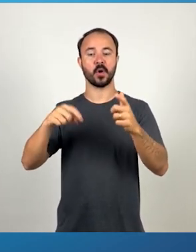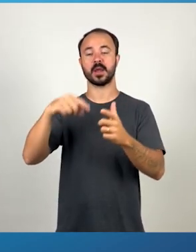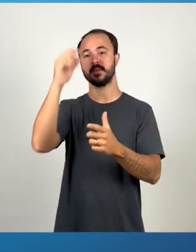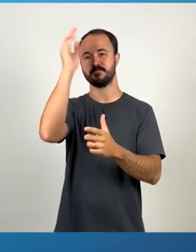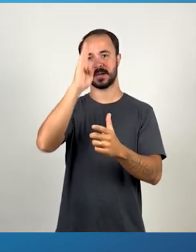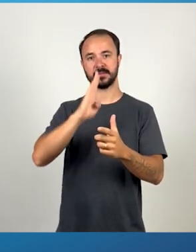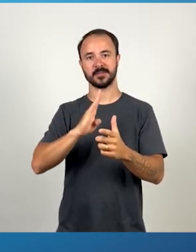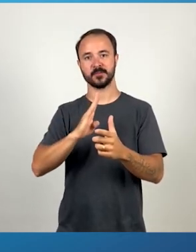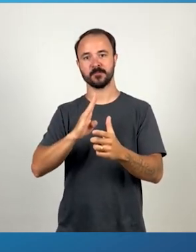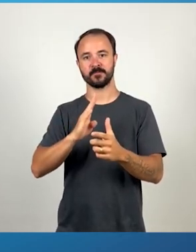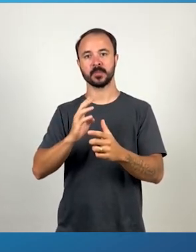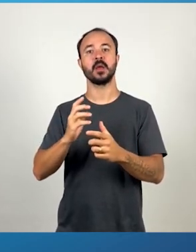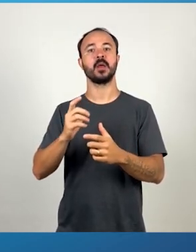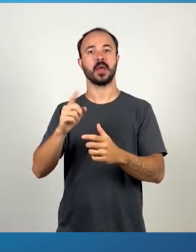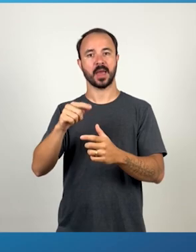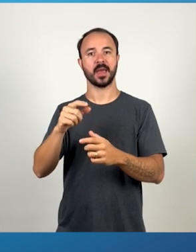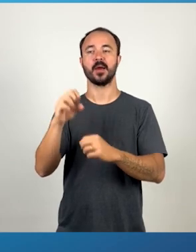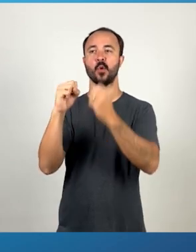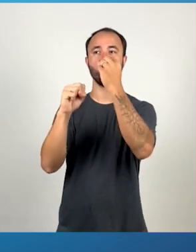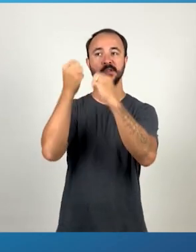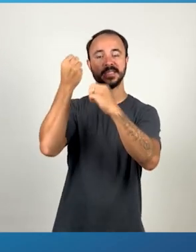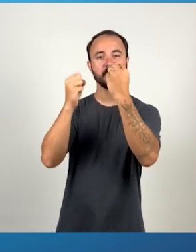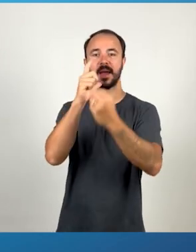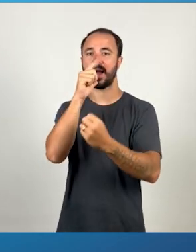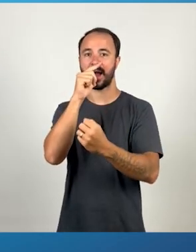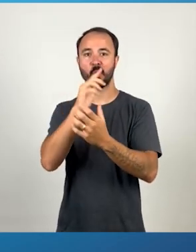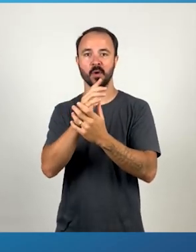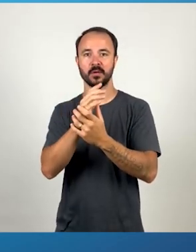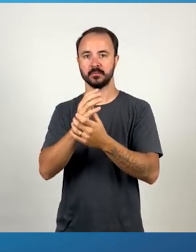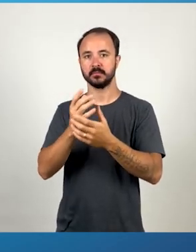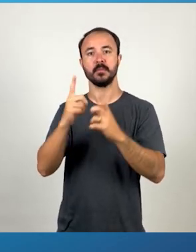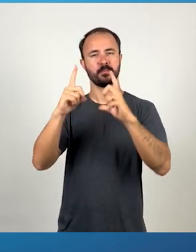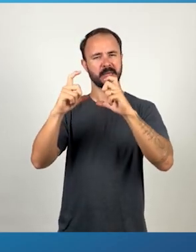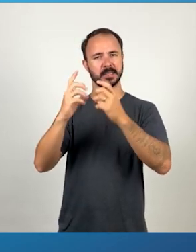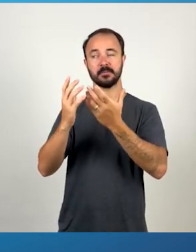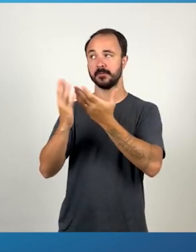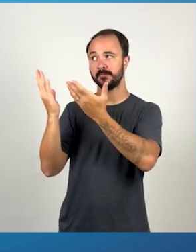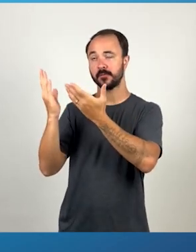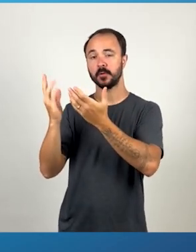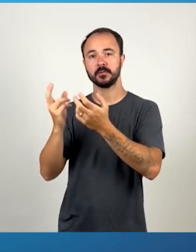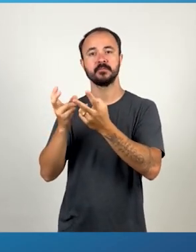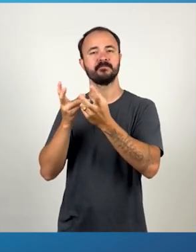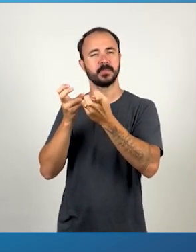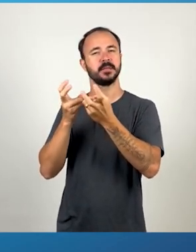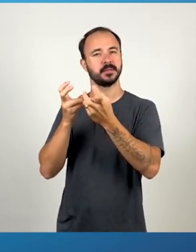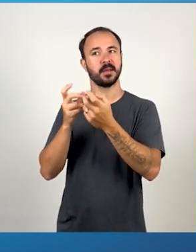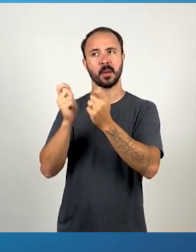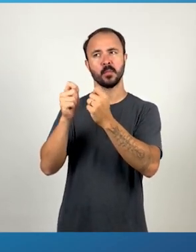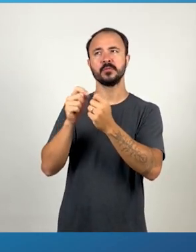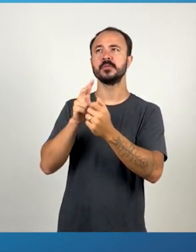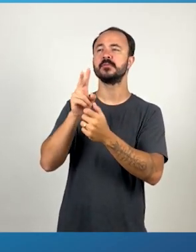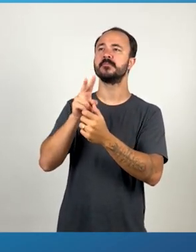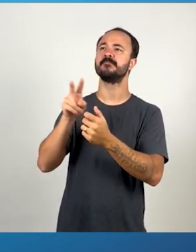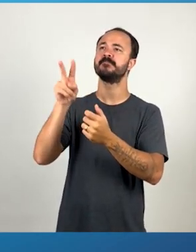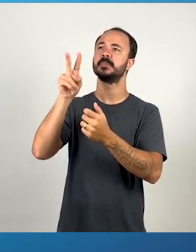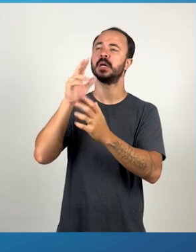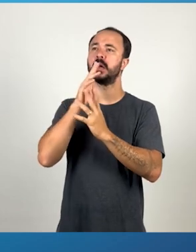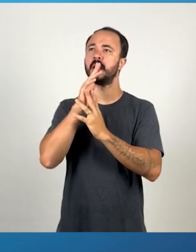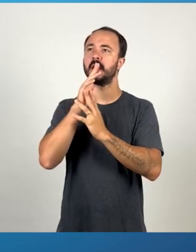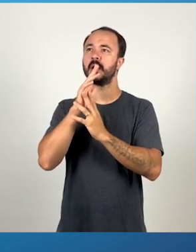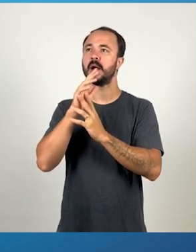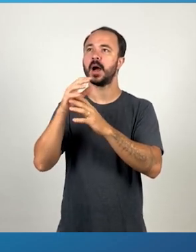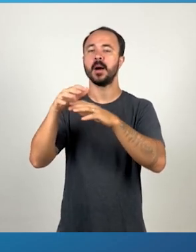pequeno esboço de como que é feita essa produção de energia, né? Você tem ali a usina hidrelétrica que ela gera energia através